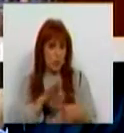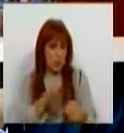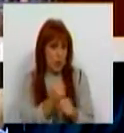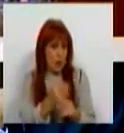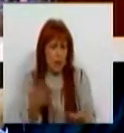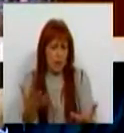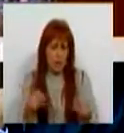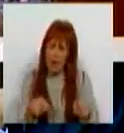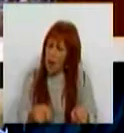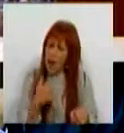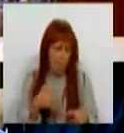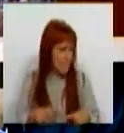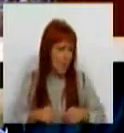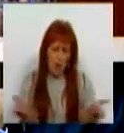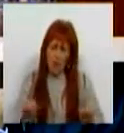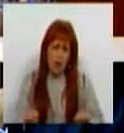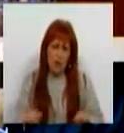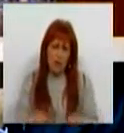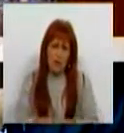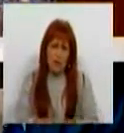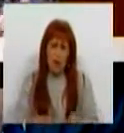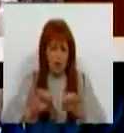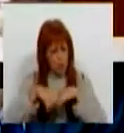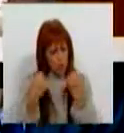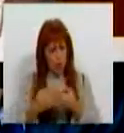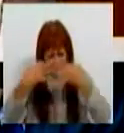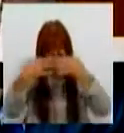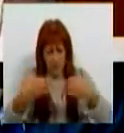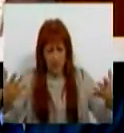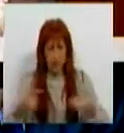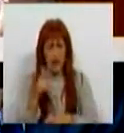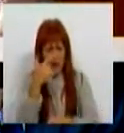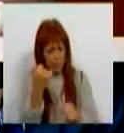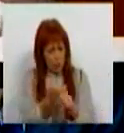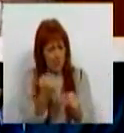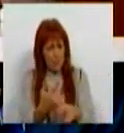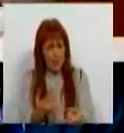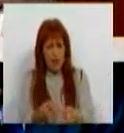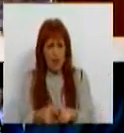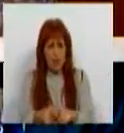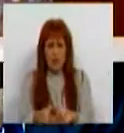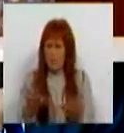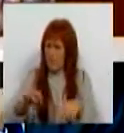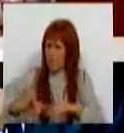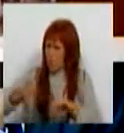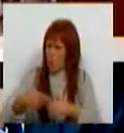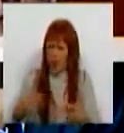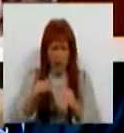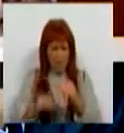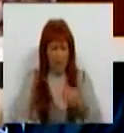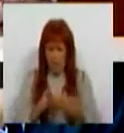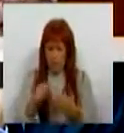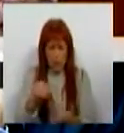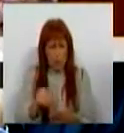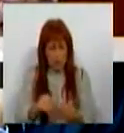rendimentos do trabalho. Ora, é inaceitável numa sociedade decente que quem trabalhe se encontre ao final do ano abaixo do